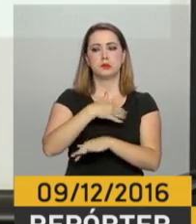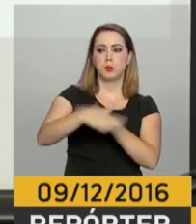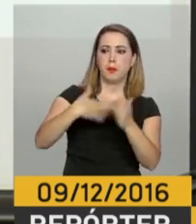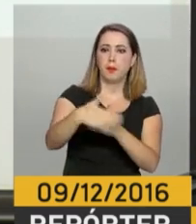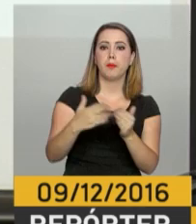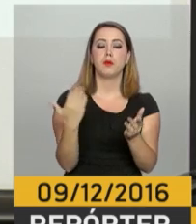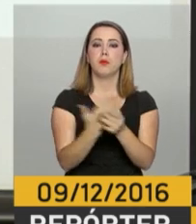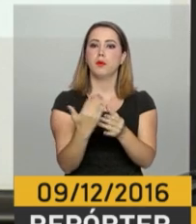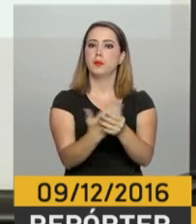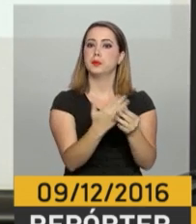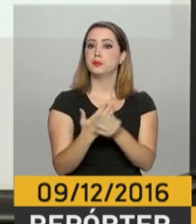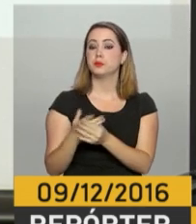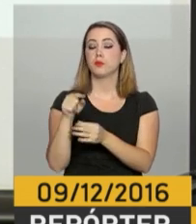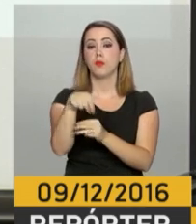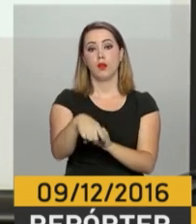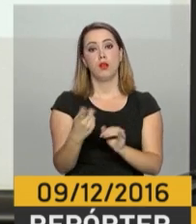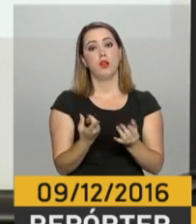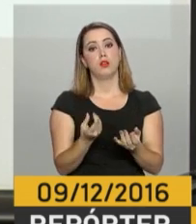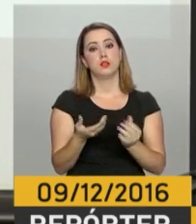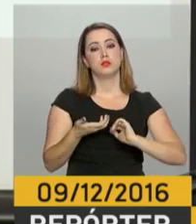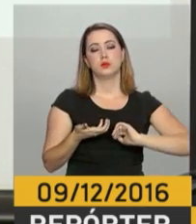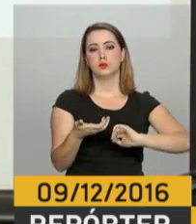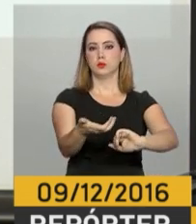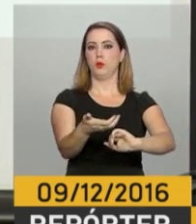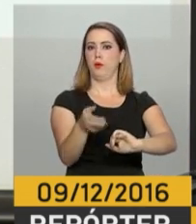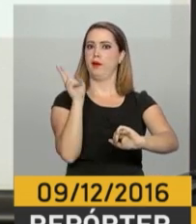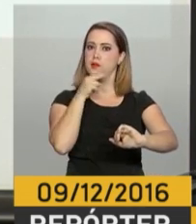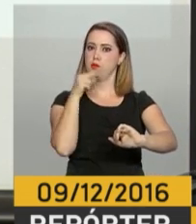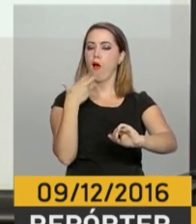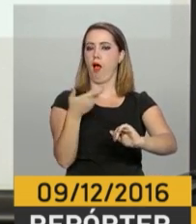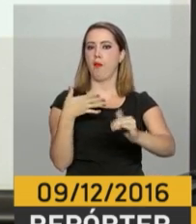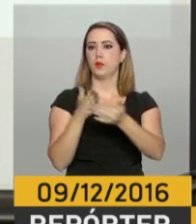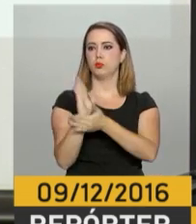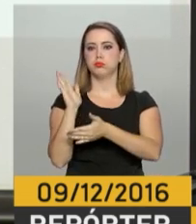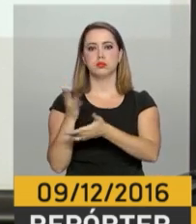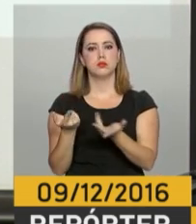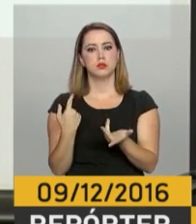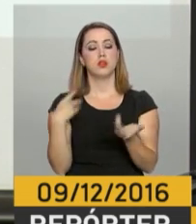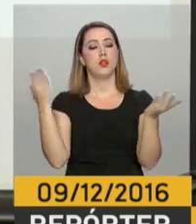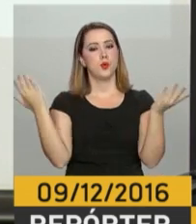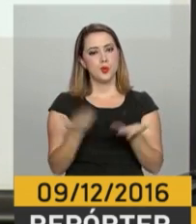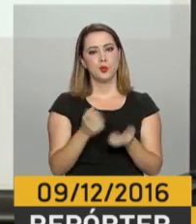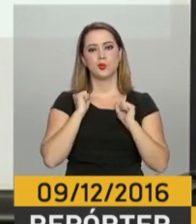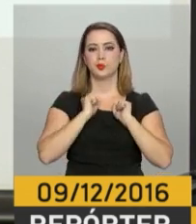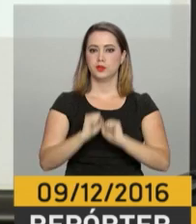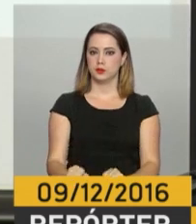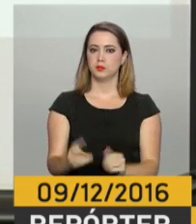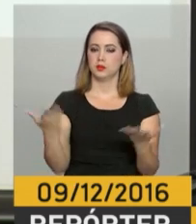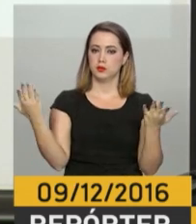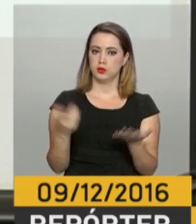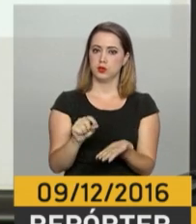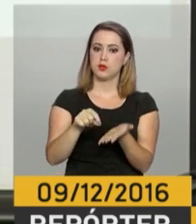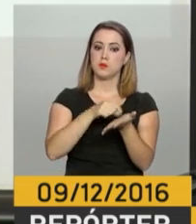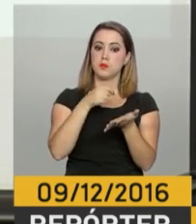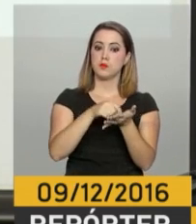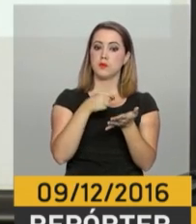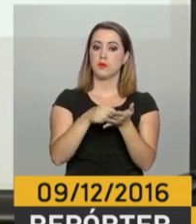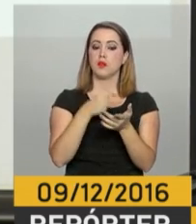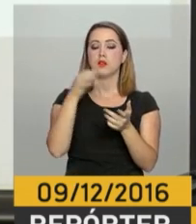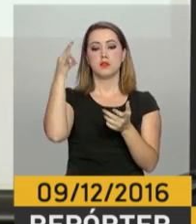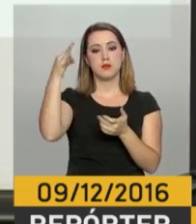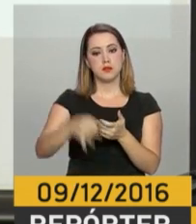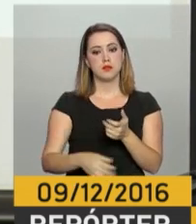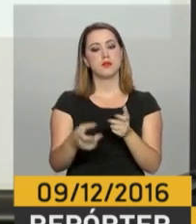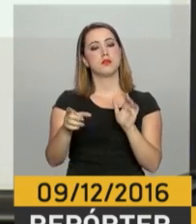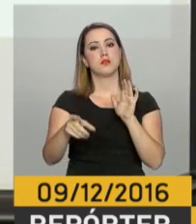com uma rapidez extraordinária no Congresso Nacional e nos permite vir hoje aqui para assinar a